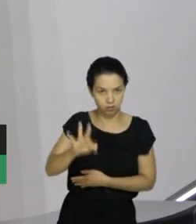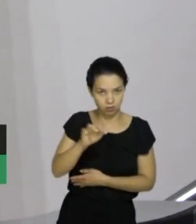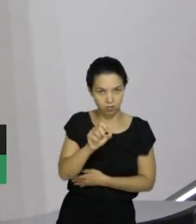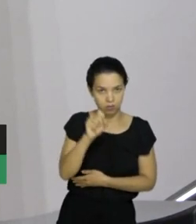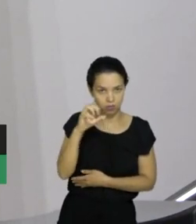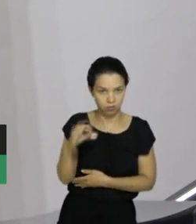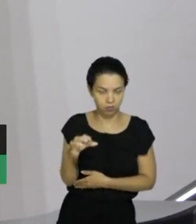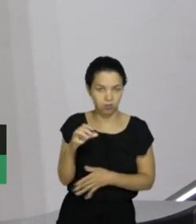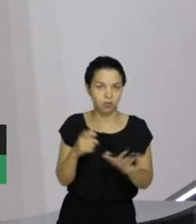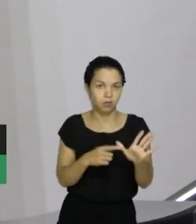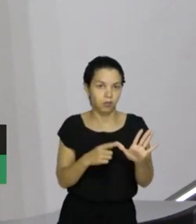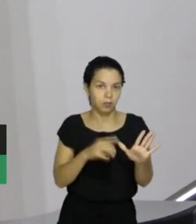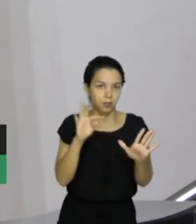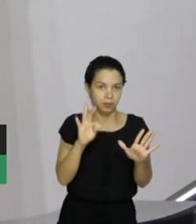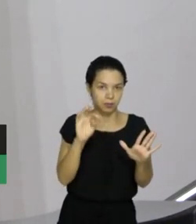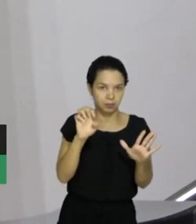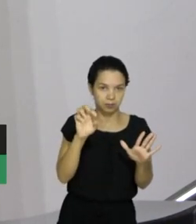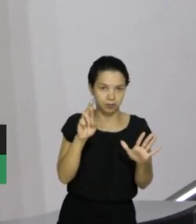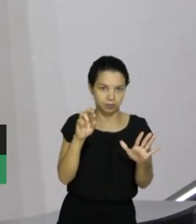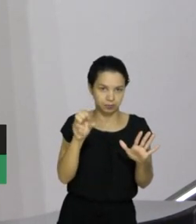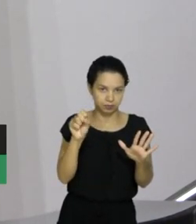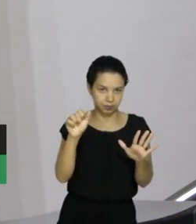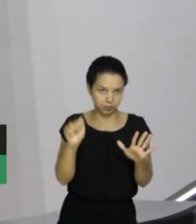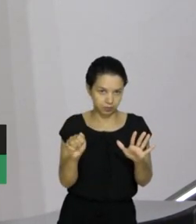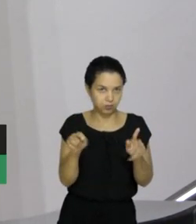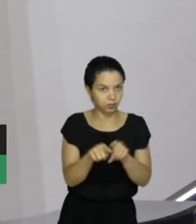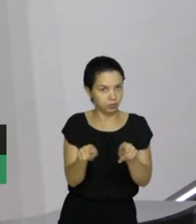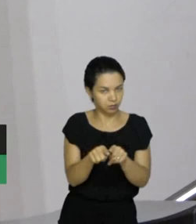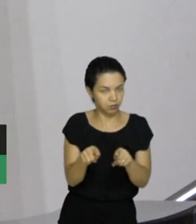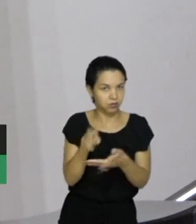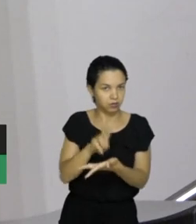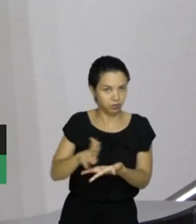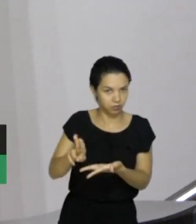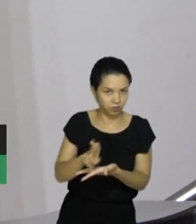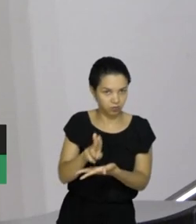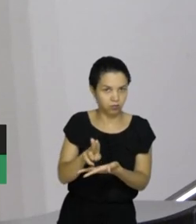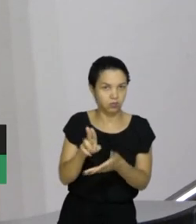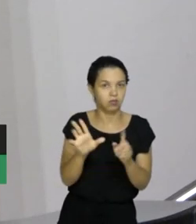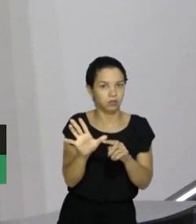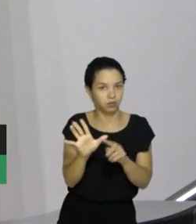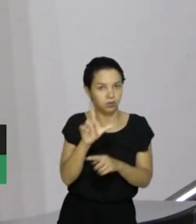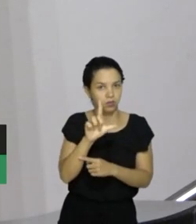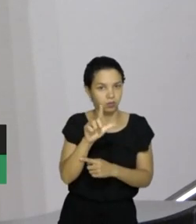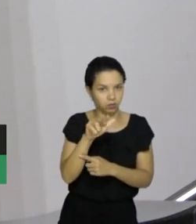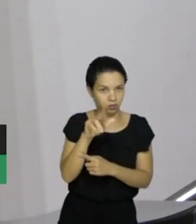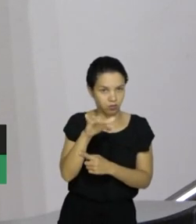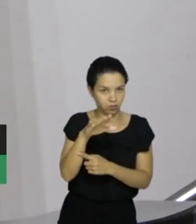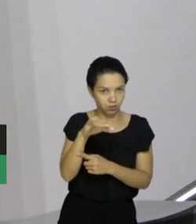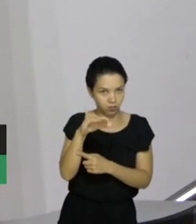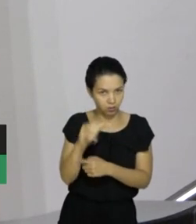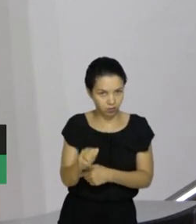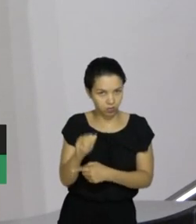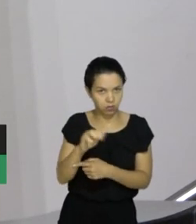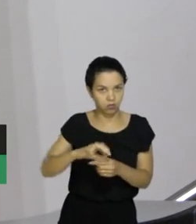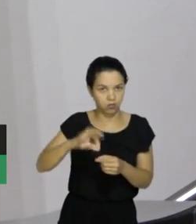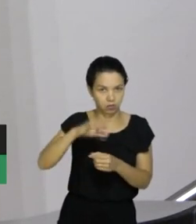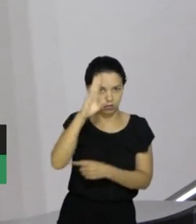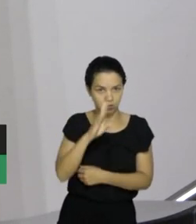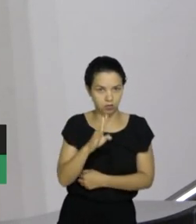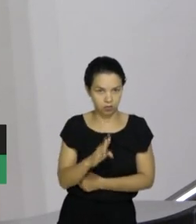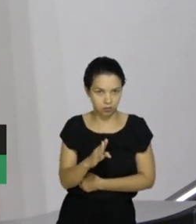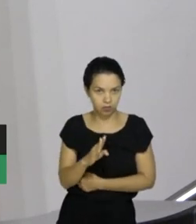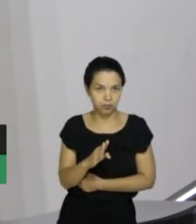a Teresa Cléber Lisboa também da Universidade a Luciana da Veiga Cascais do Instituto Brasileiro